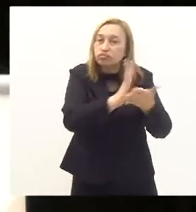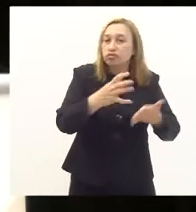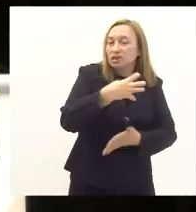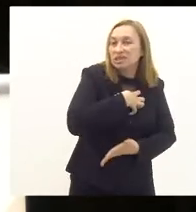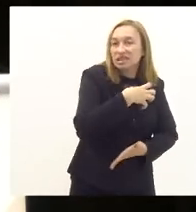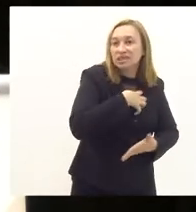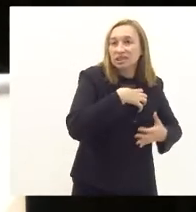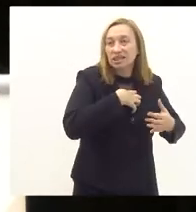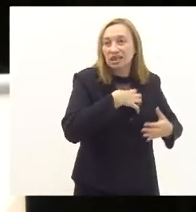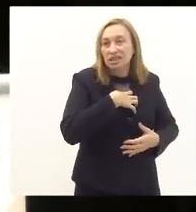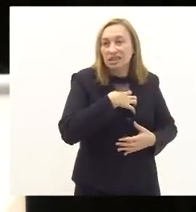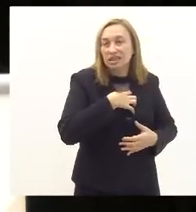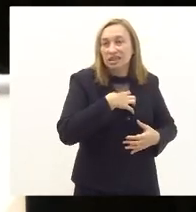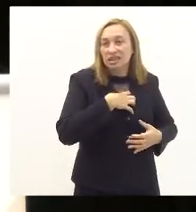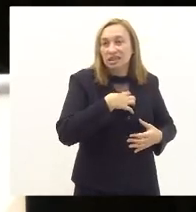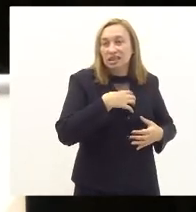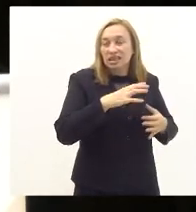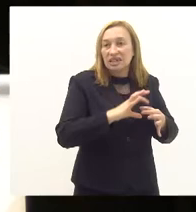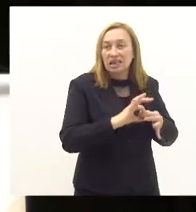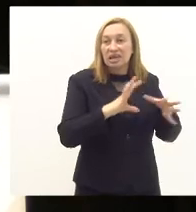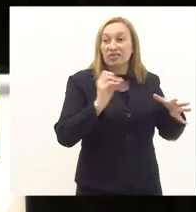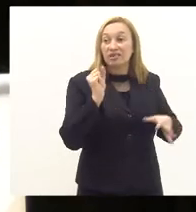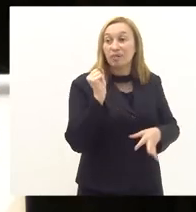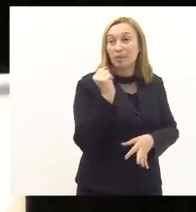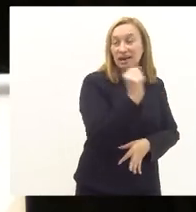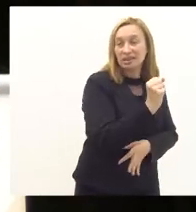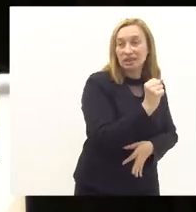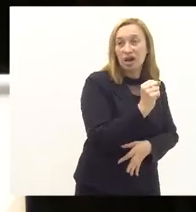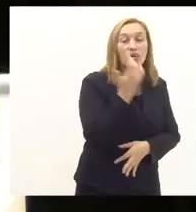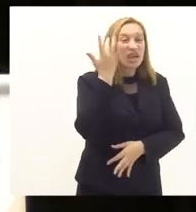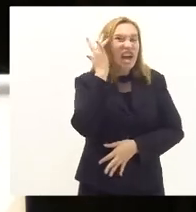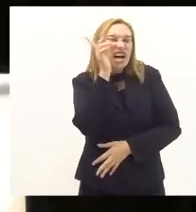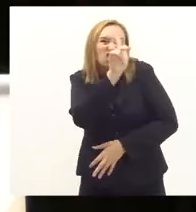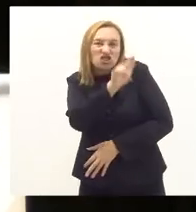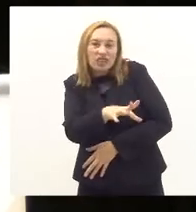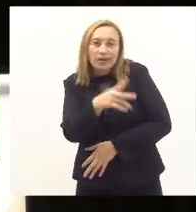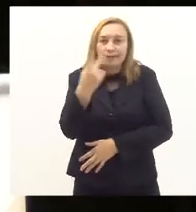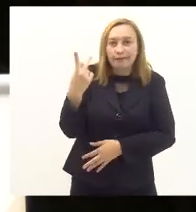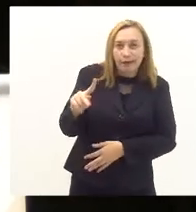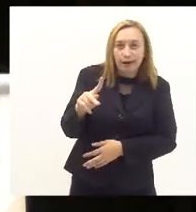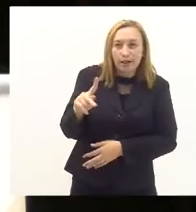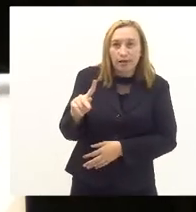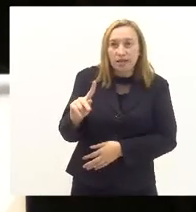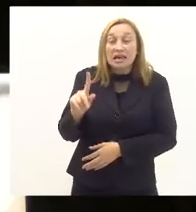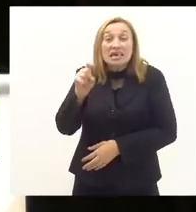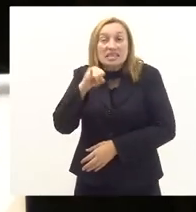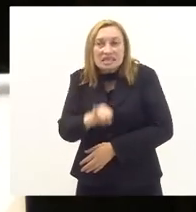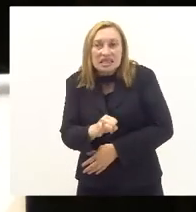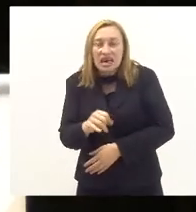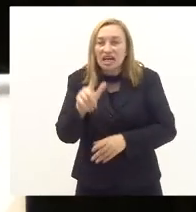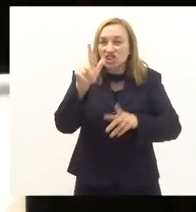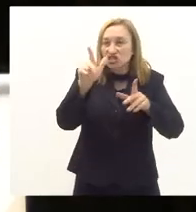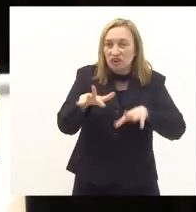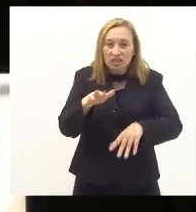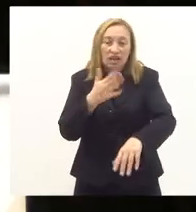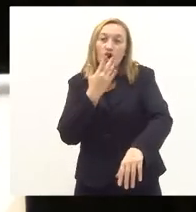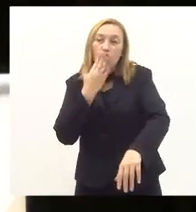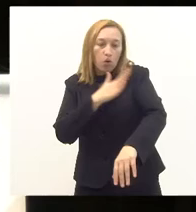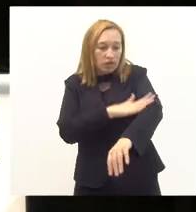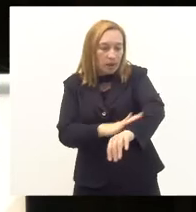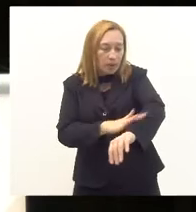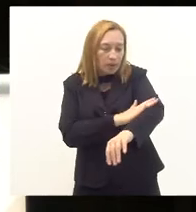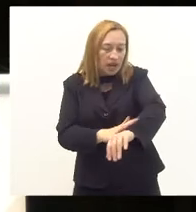sentem à vontade para eliminar Sérgio, o que ele acha diferente dele. Se a diferença for a cor da pele,